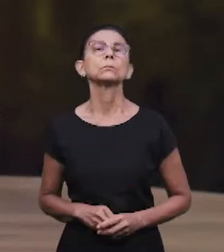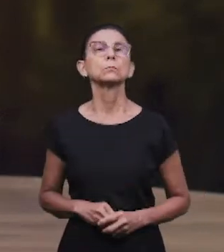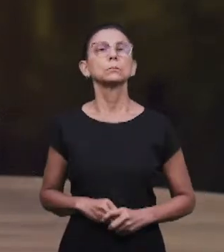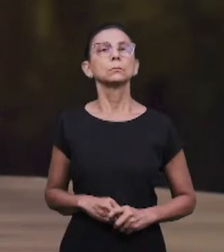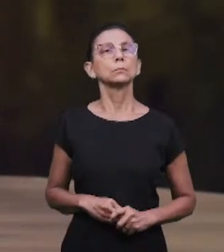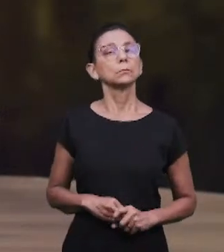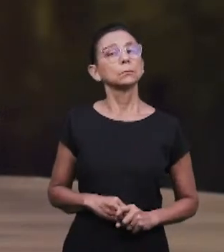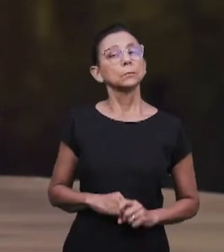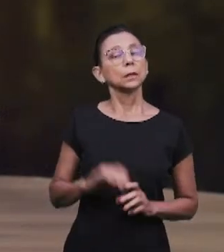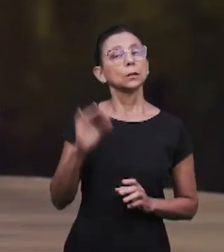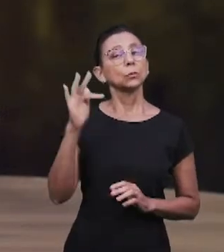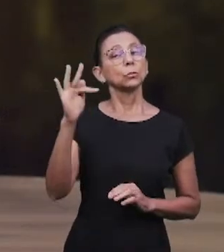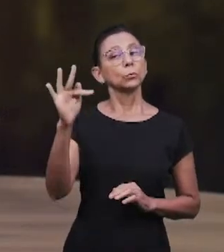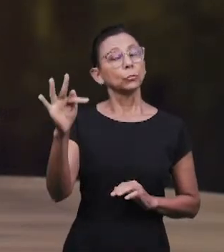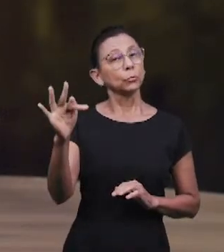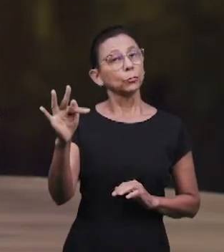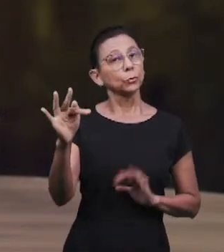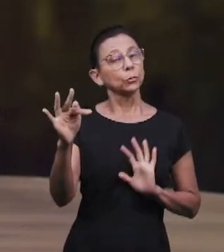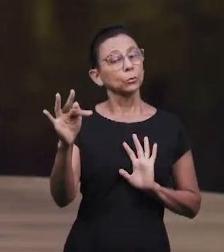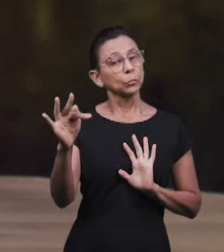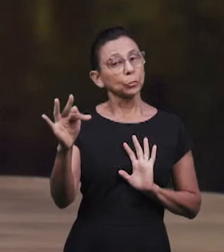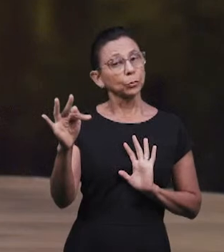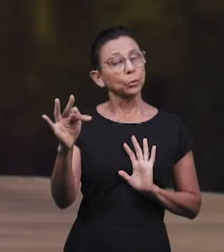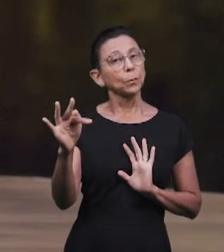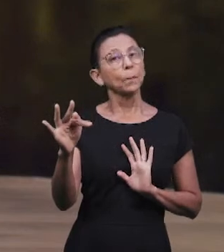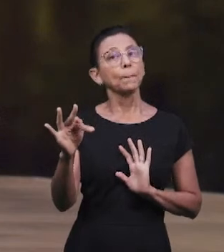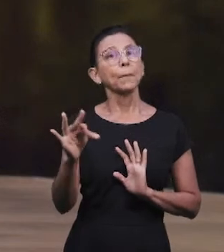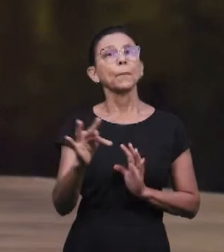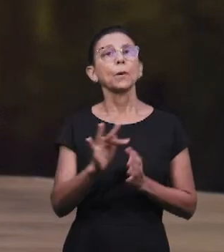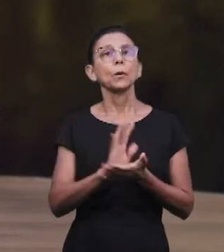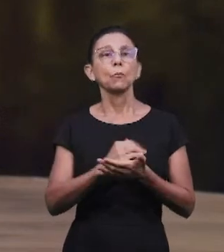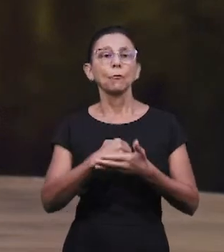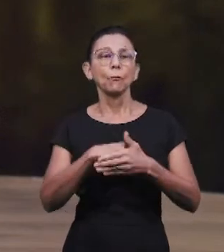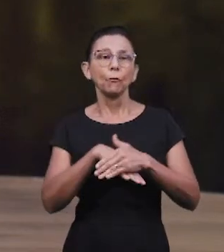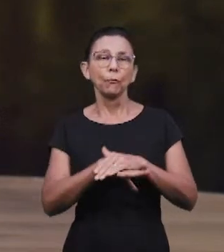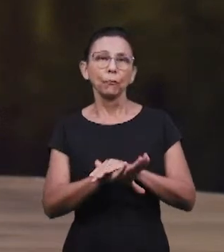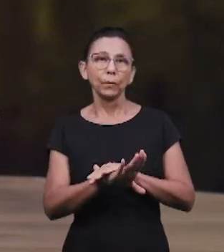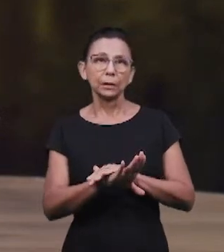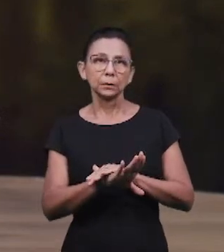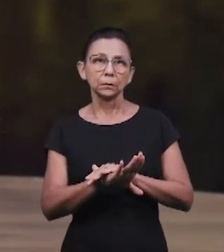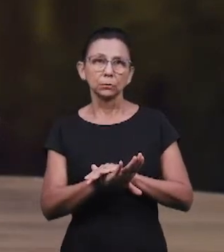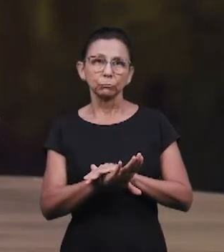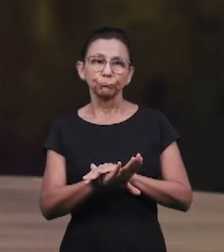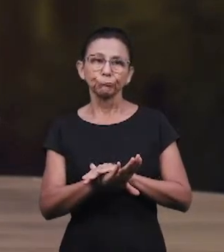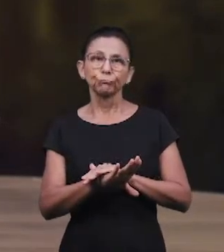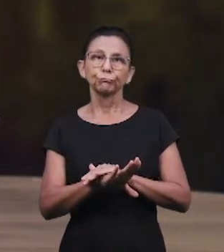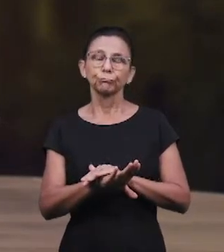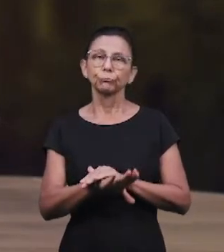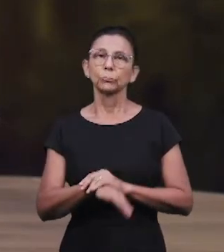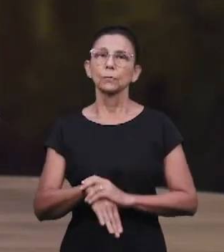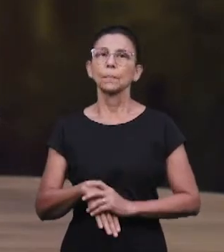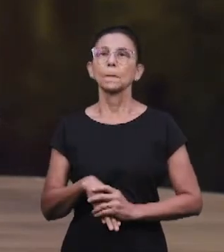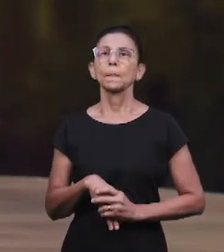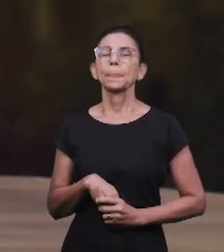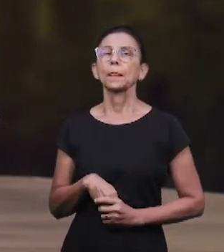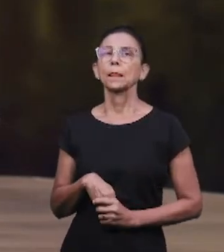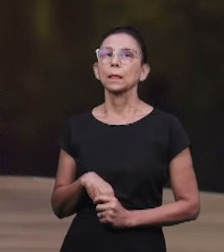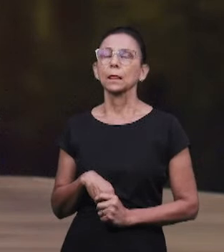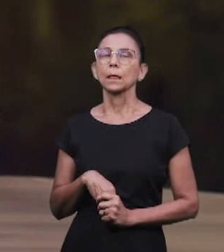porque pode estender-se e tornar-se um terrível hábito. É